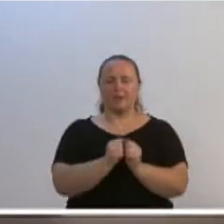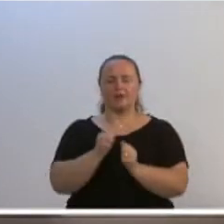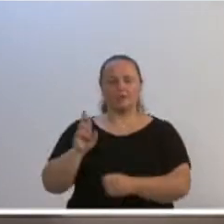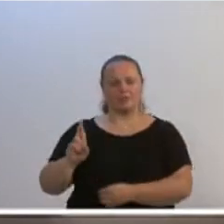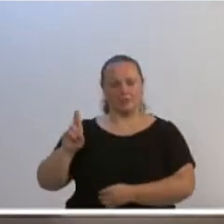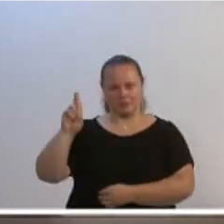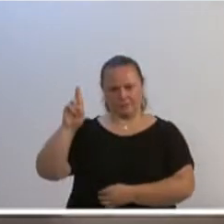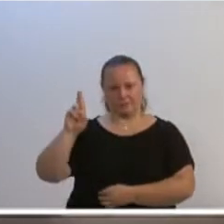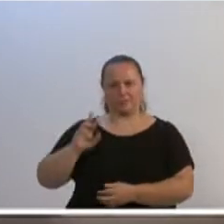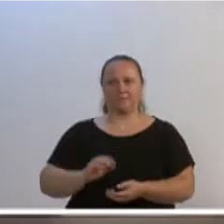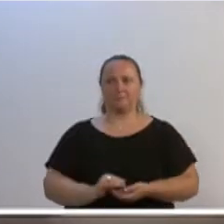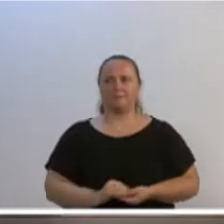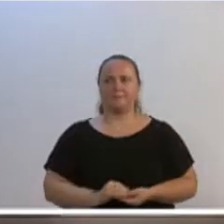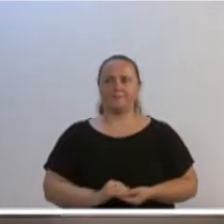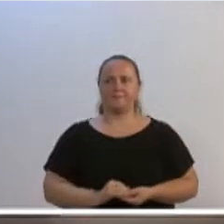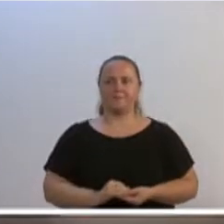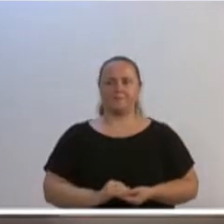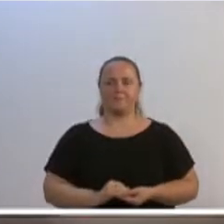trabalho.